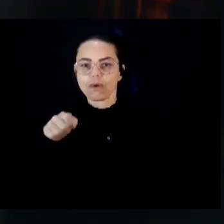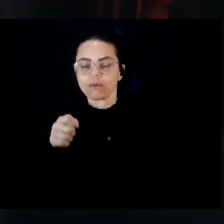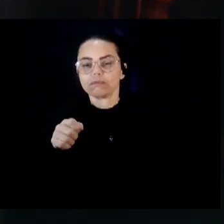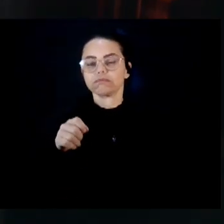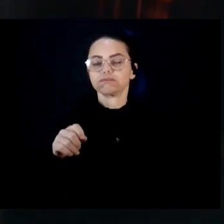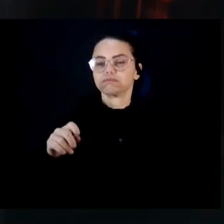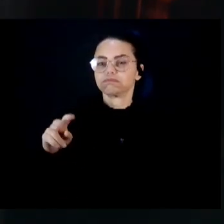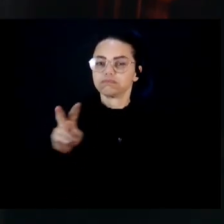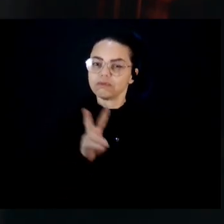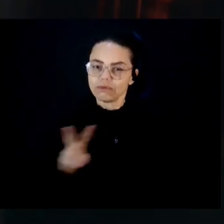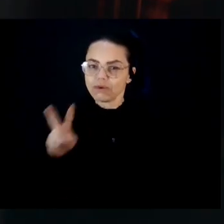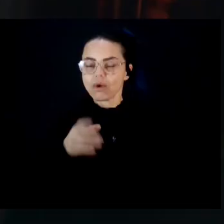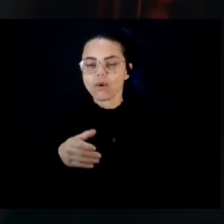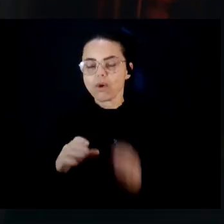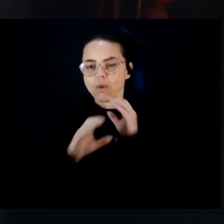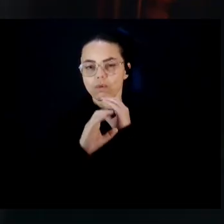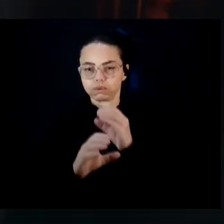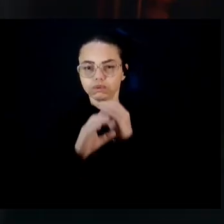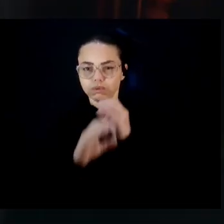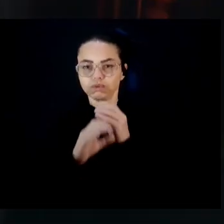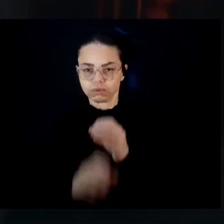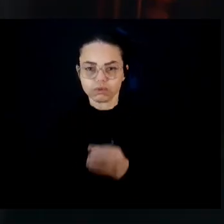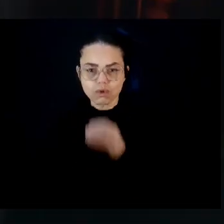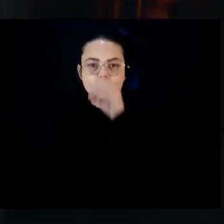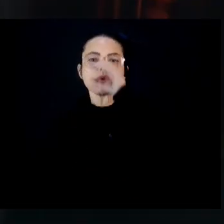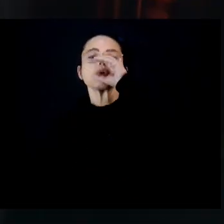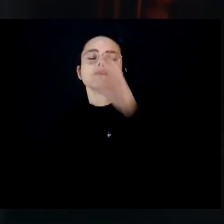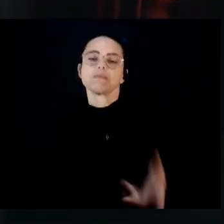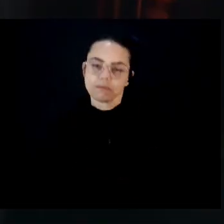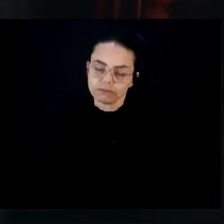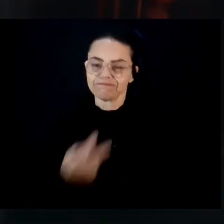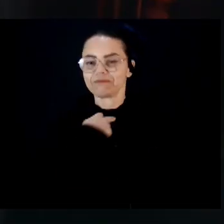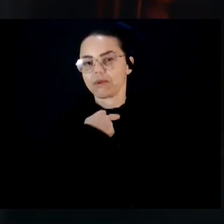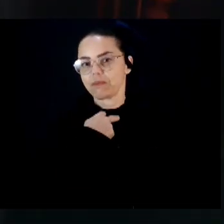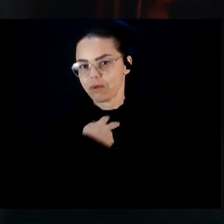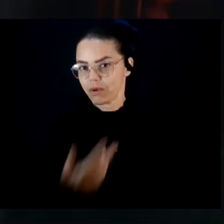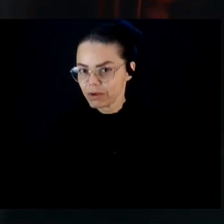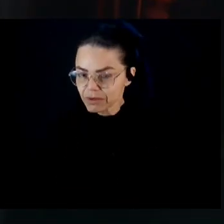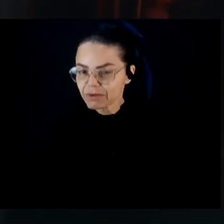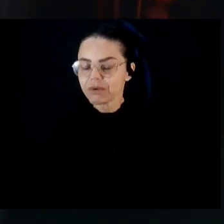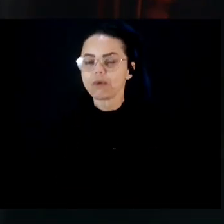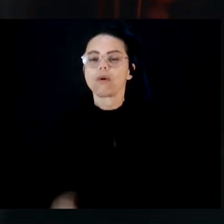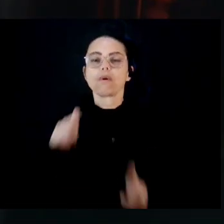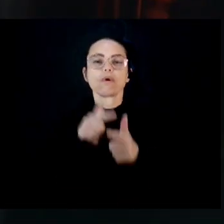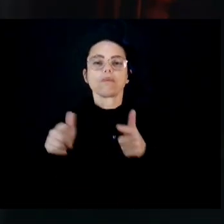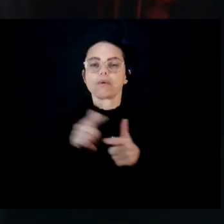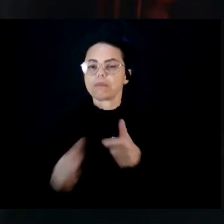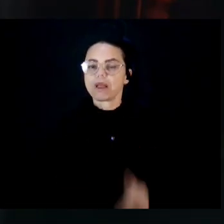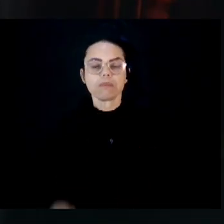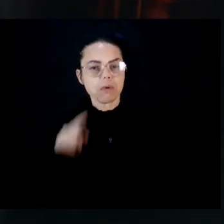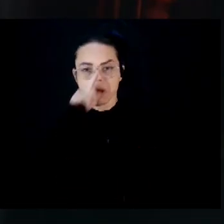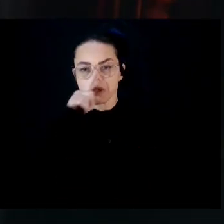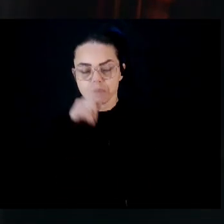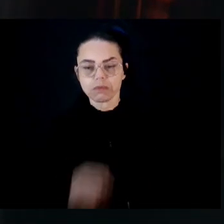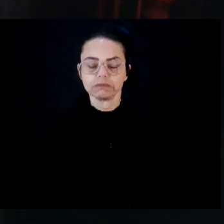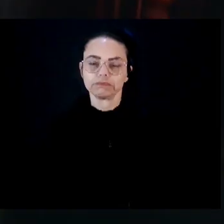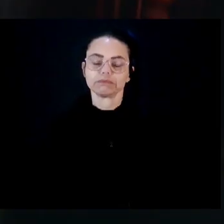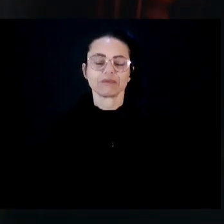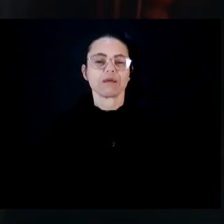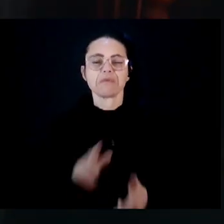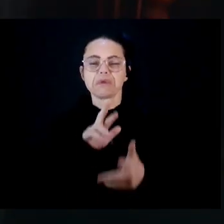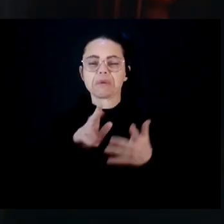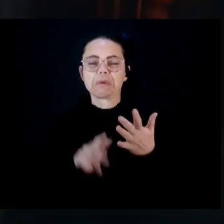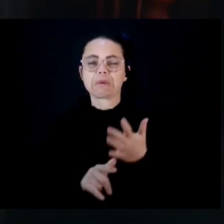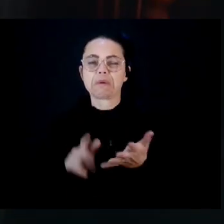faz. Será que é assim? Manda pra gente a sua dúvida. Vamos conversar sobre suplementos em excesso. Nós já estamos aqui com os